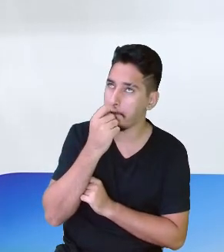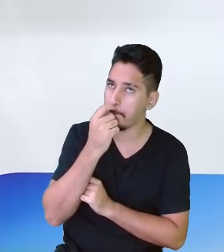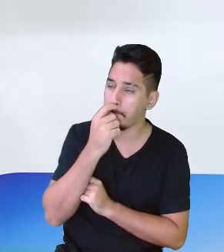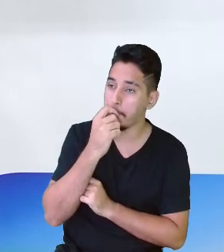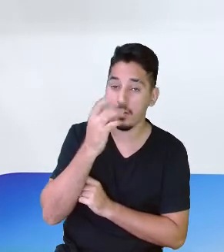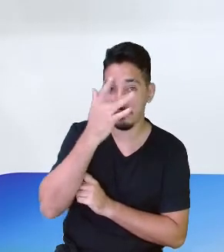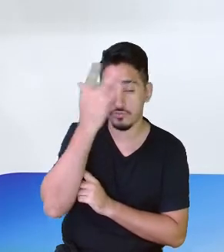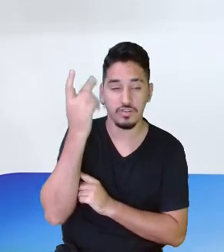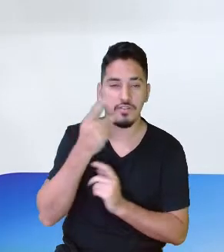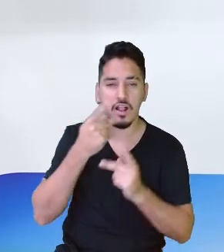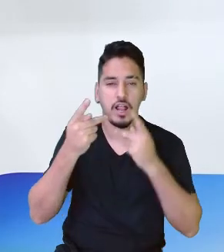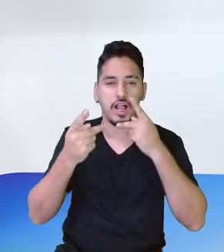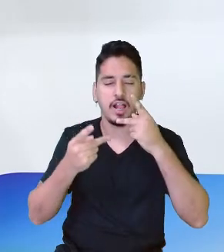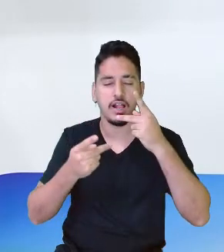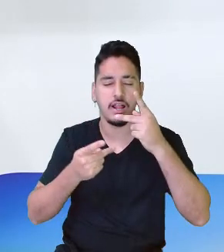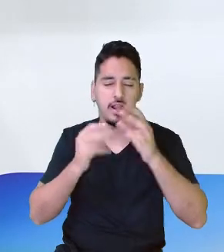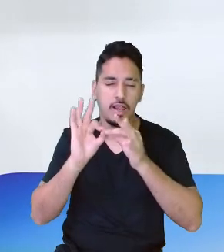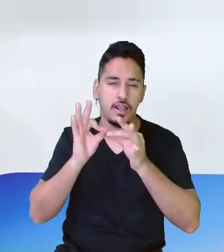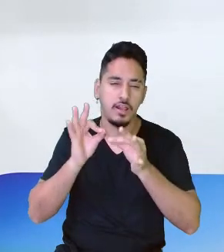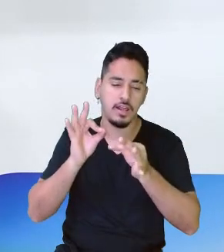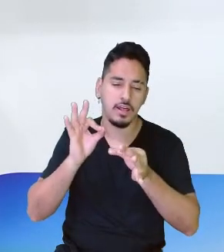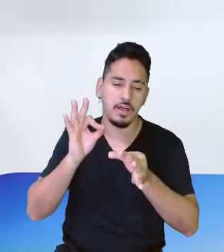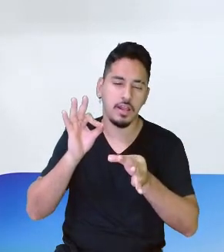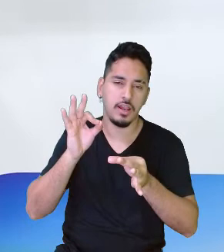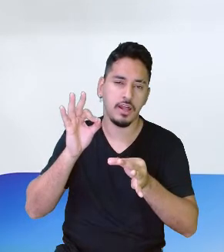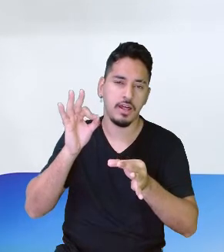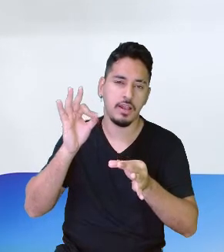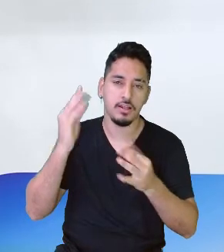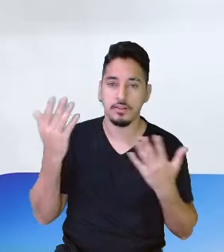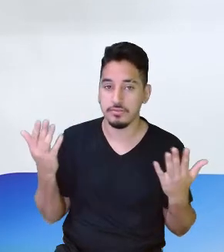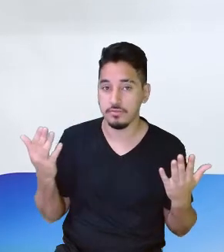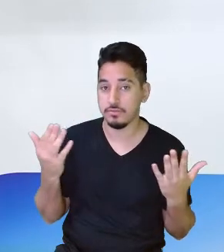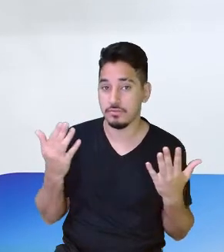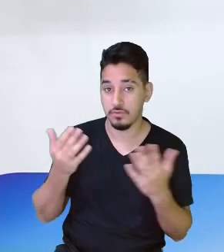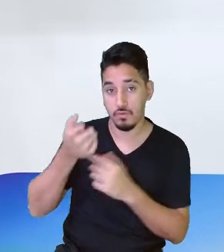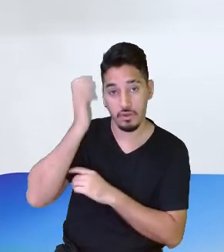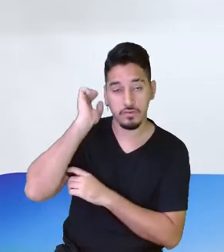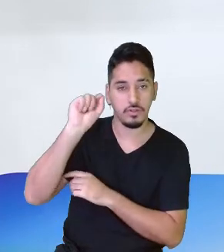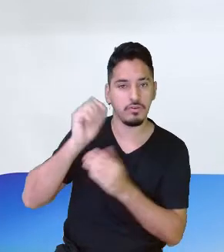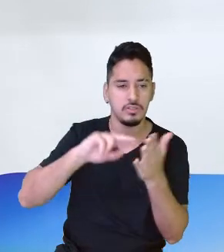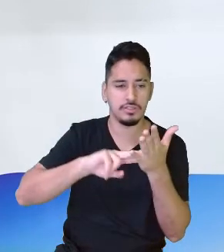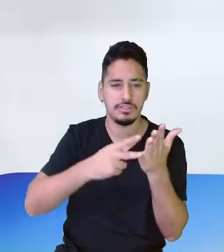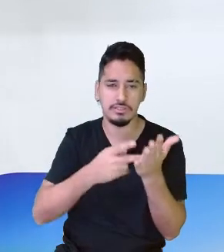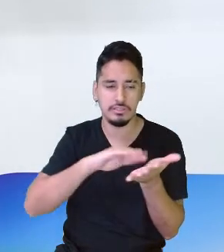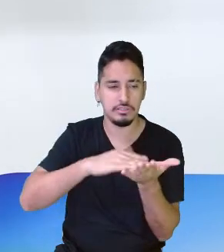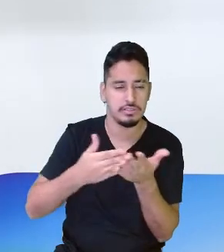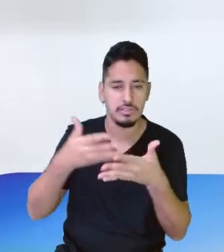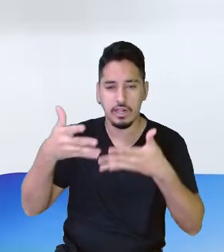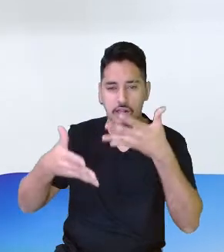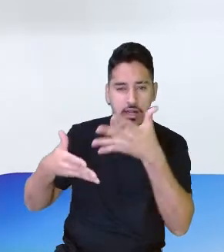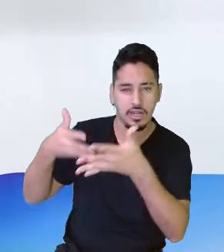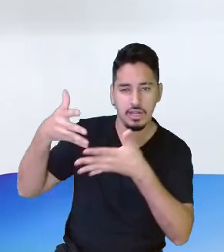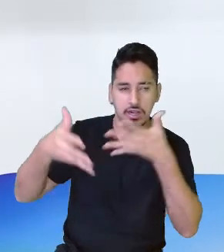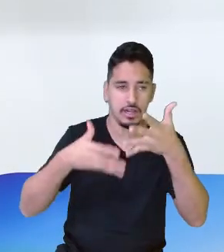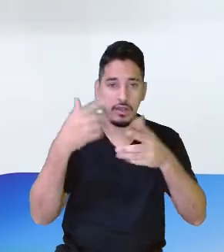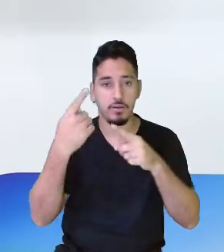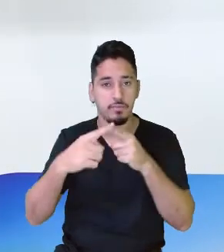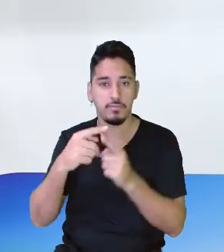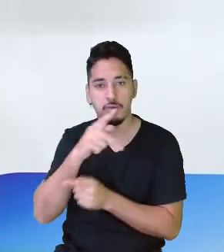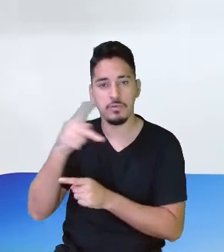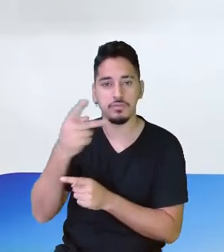fala absurdamente. O pobre do Everton tá aqui, ó, cortando um dobrado, porque eu só faço